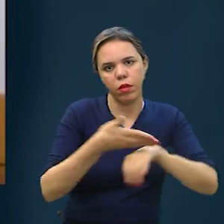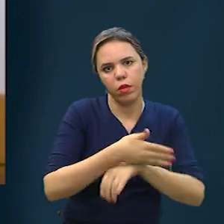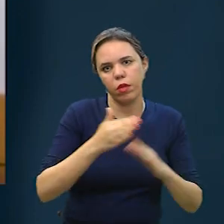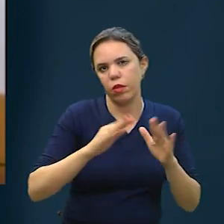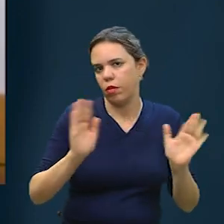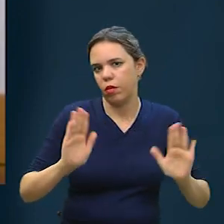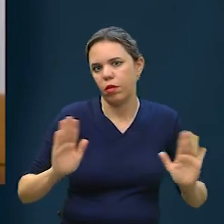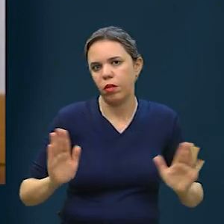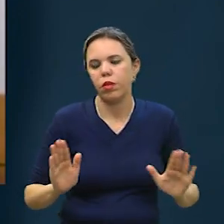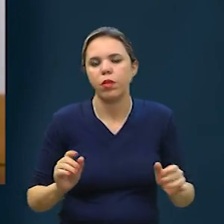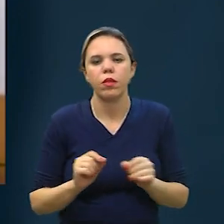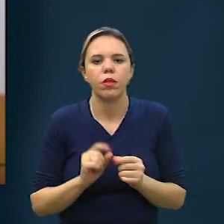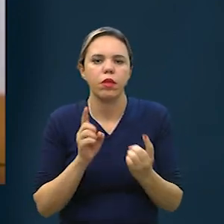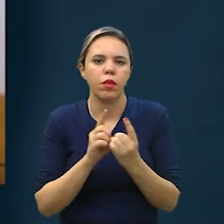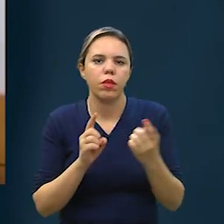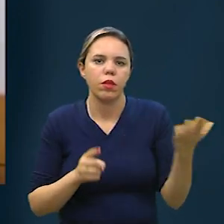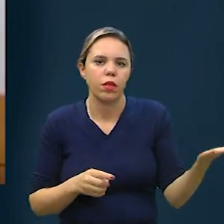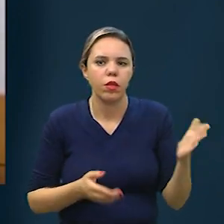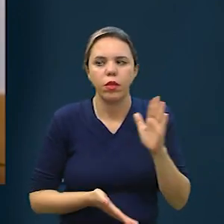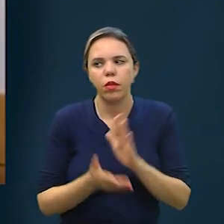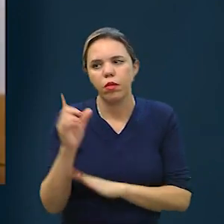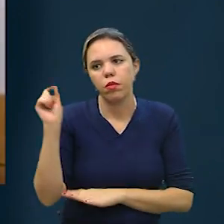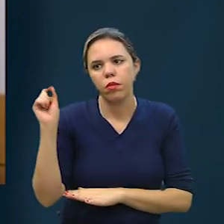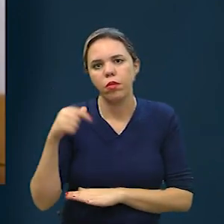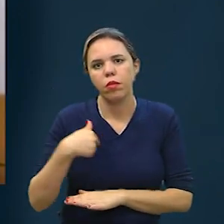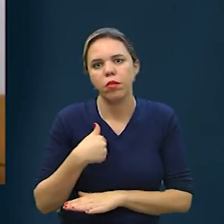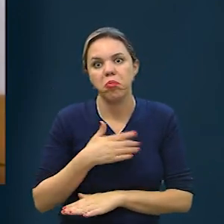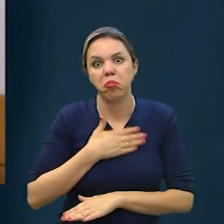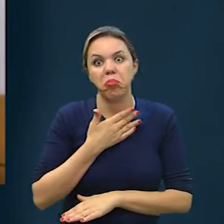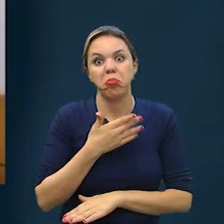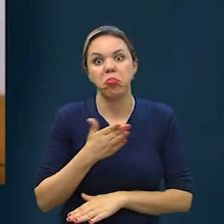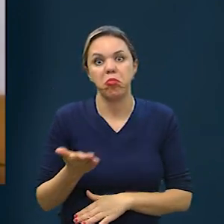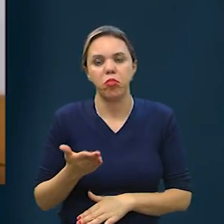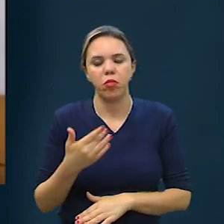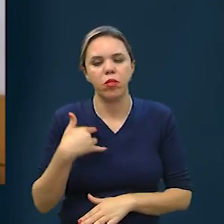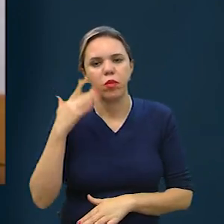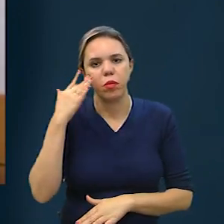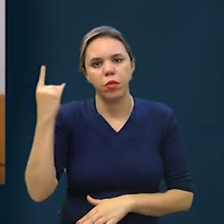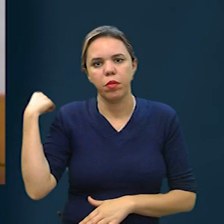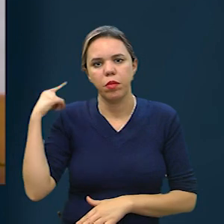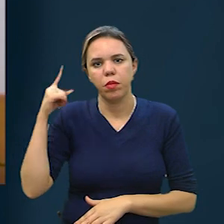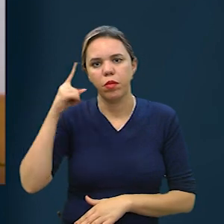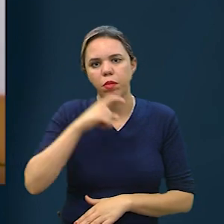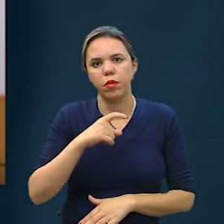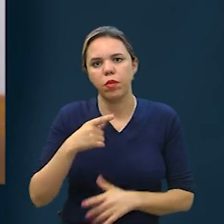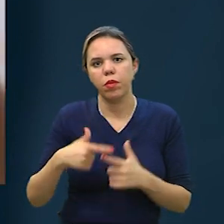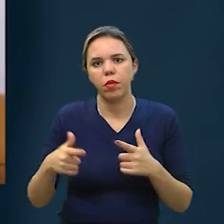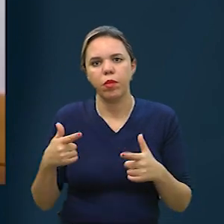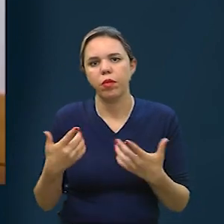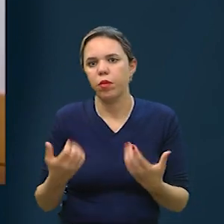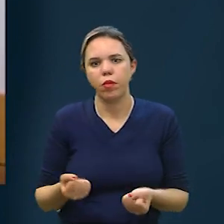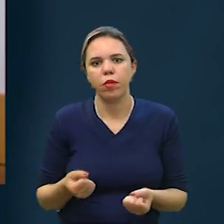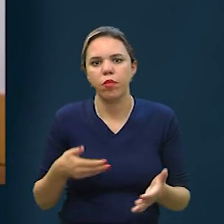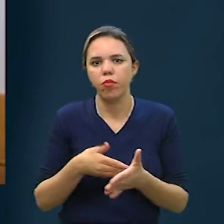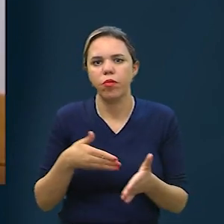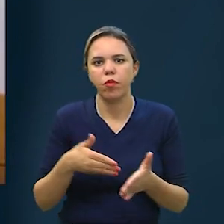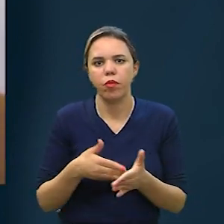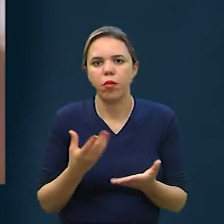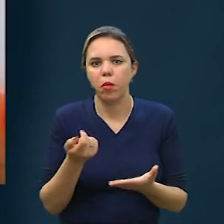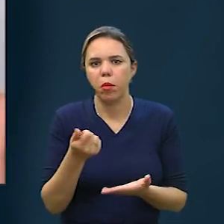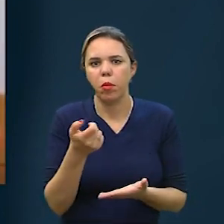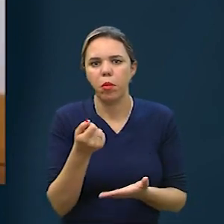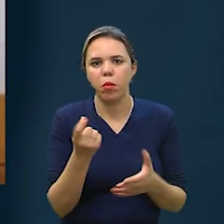entrar dentro da casa, já fazia o atendimento e saía. E, para minha surpresa, o que eu achava assim, que haveria uma resistência, que